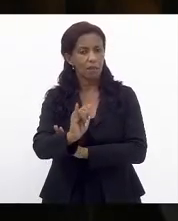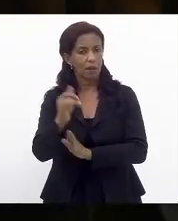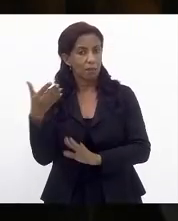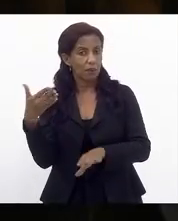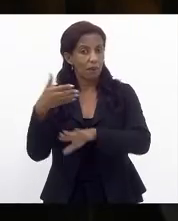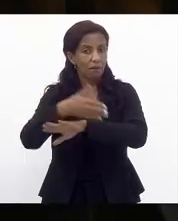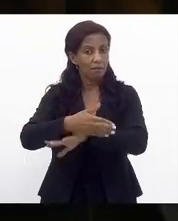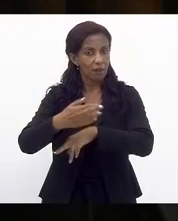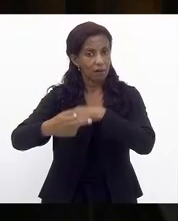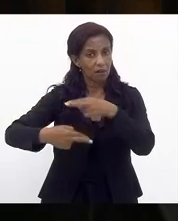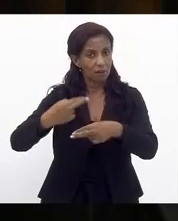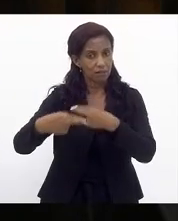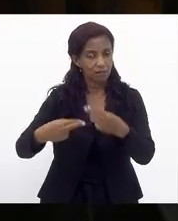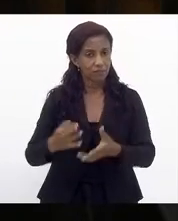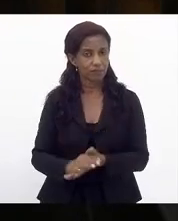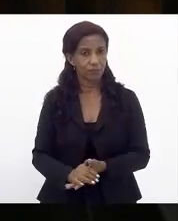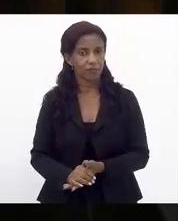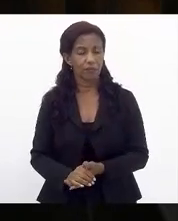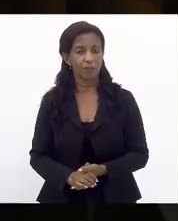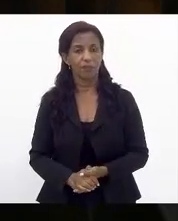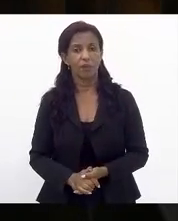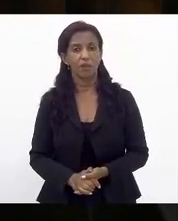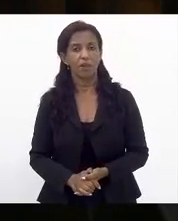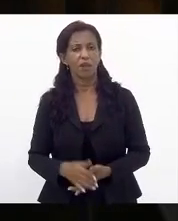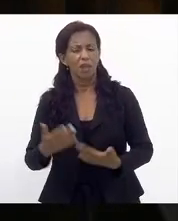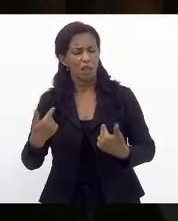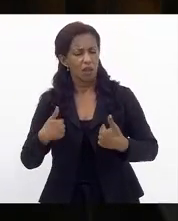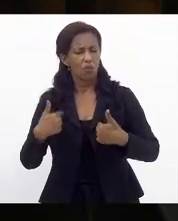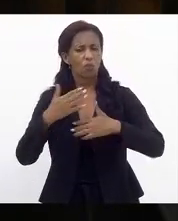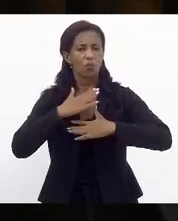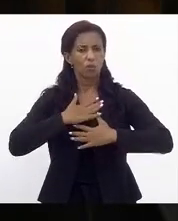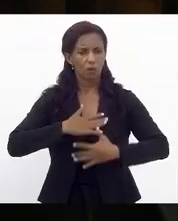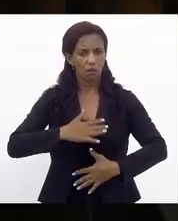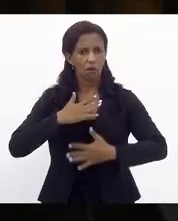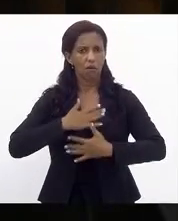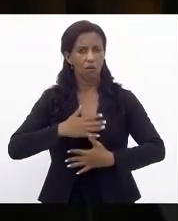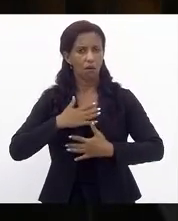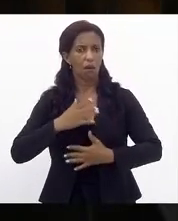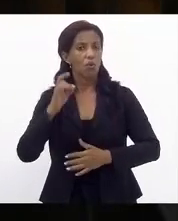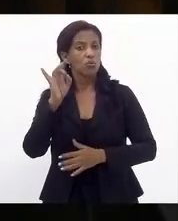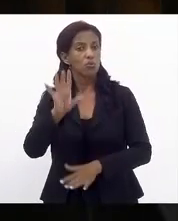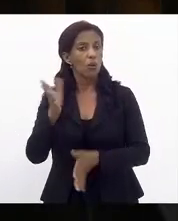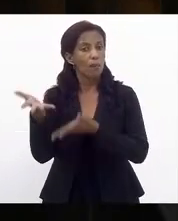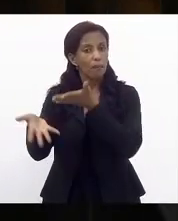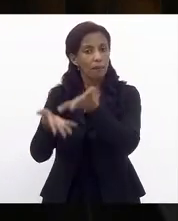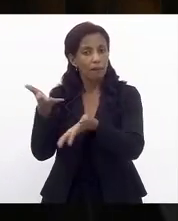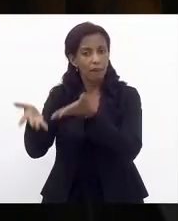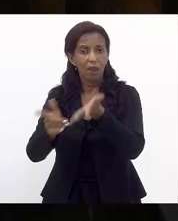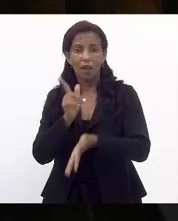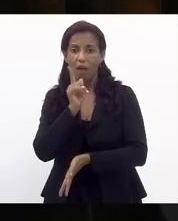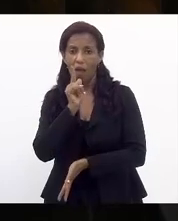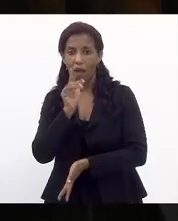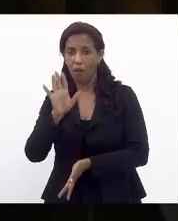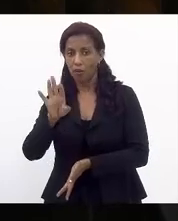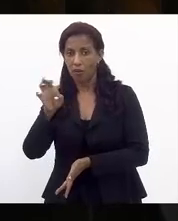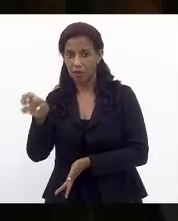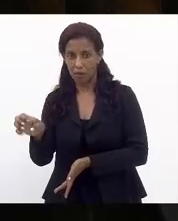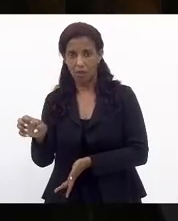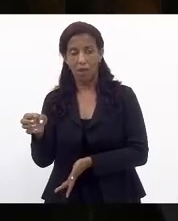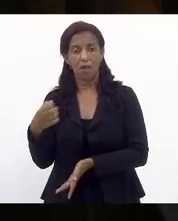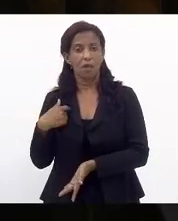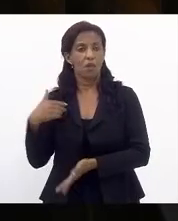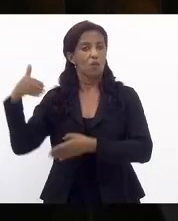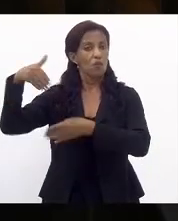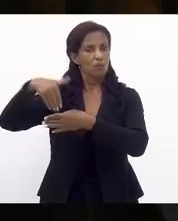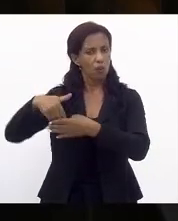ao regime Oi e aí o com muita tranquilidade só para tratar da Cedae voltei a favor